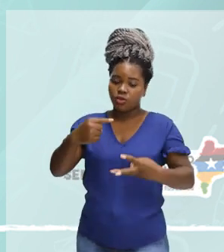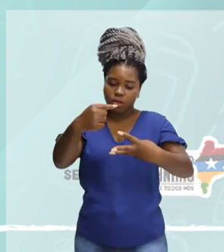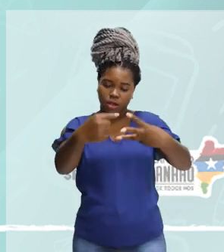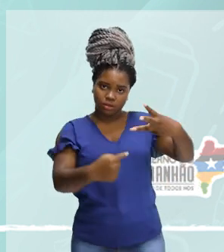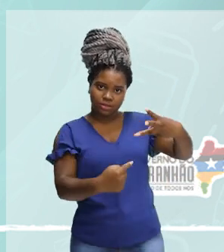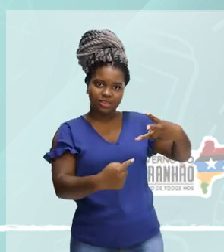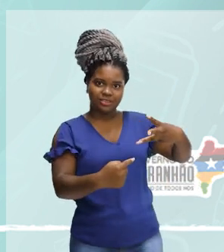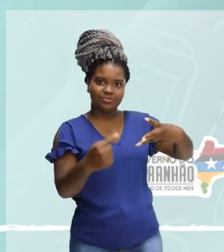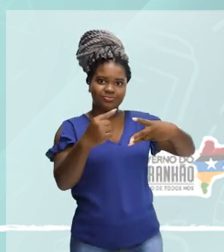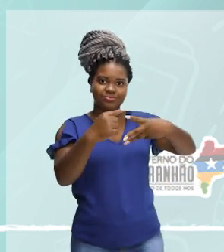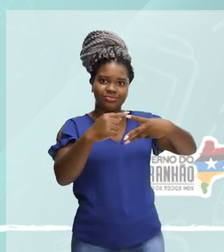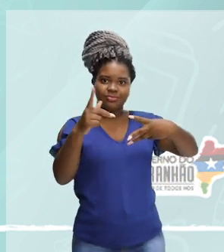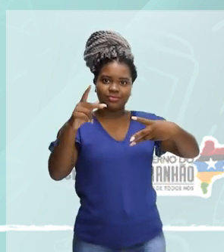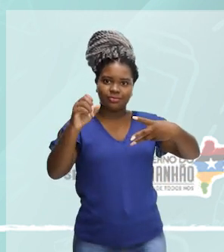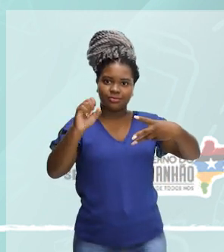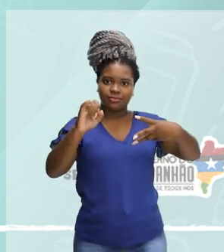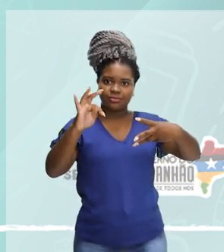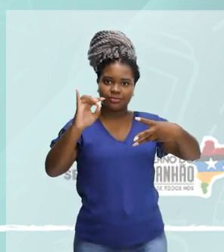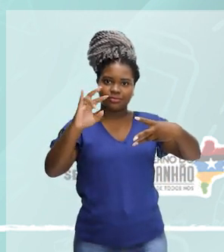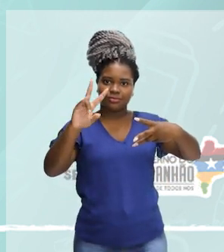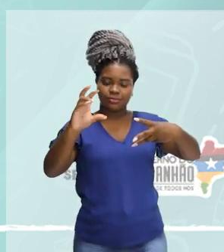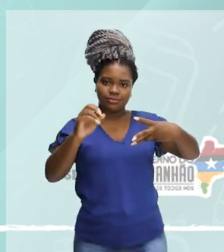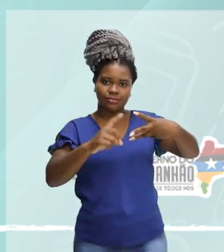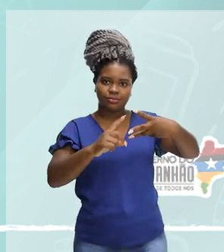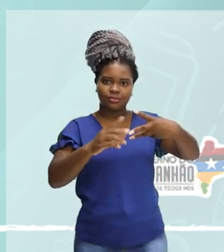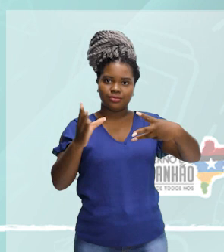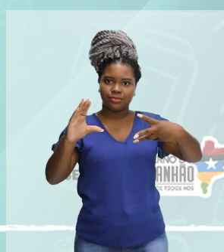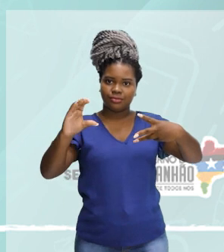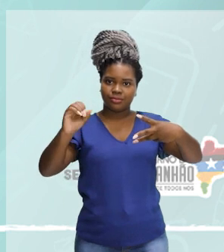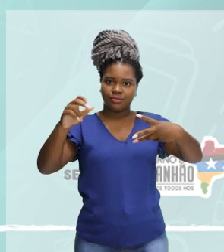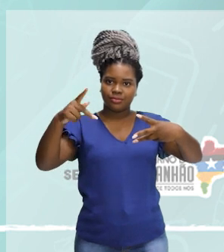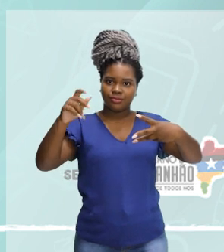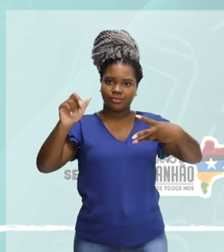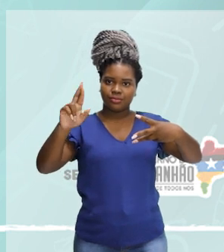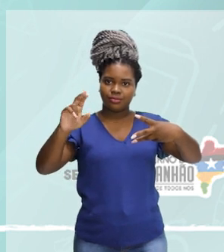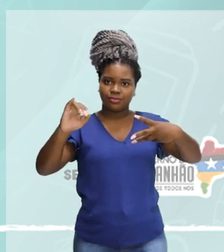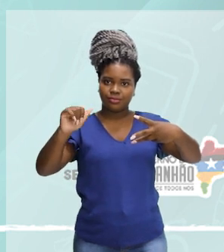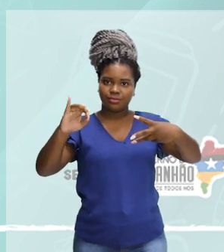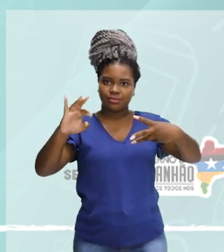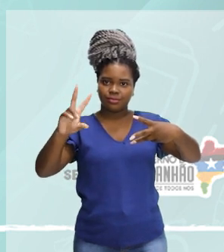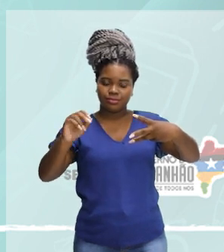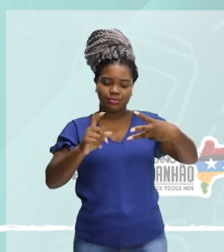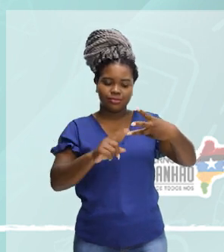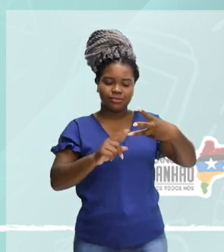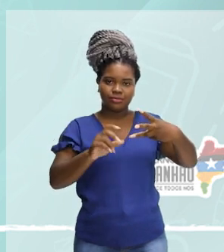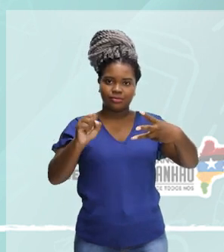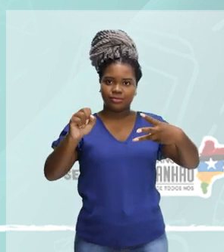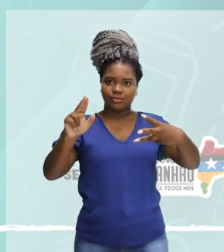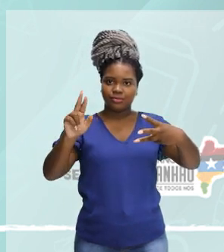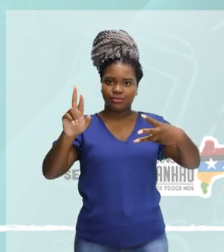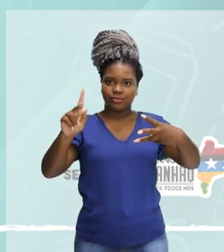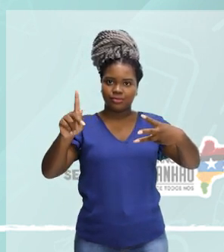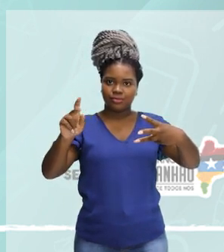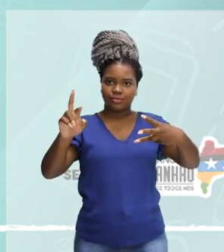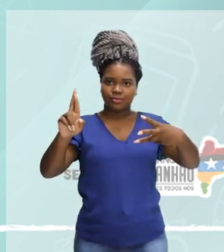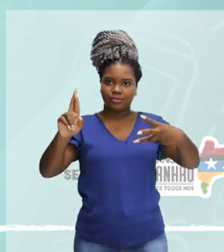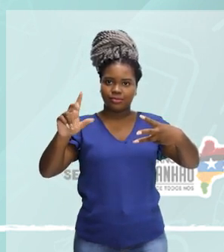graus, positivo, comparativo e superlativo. Por sua vez, o superlativo ele vai